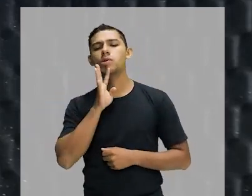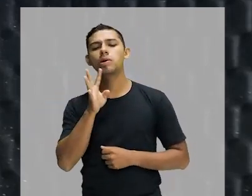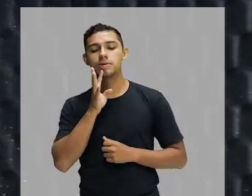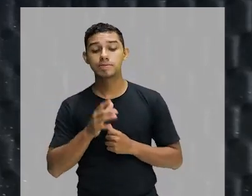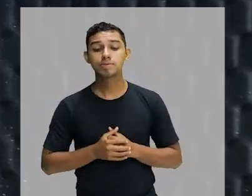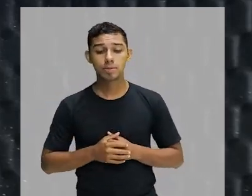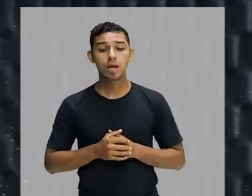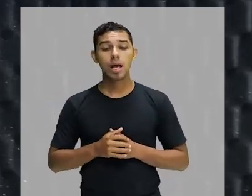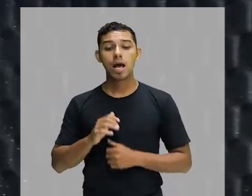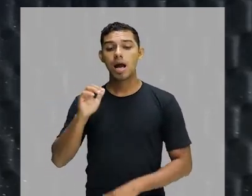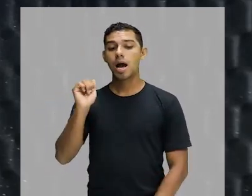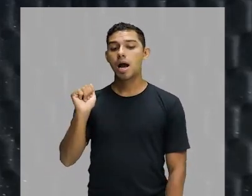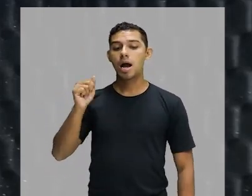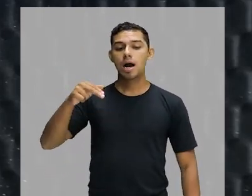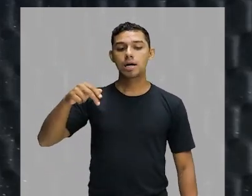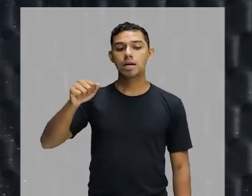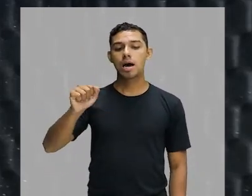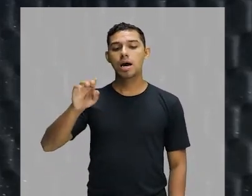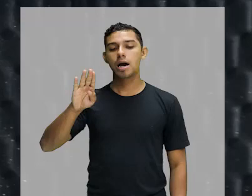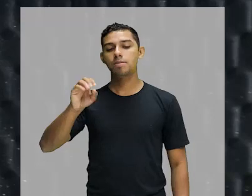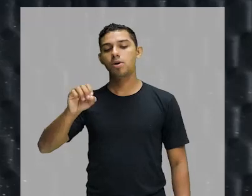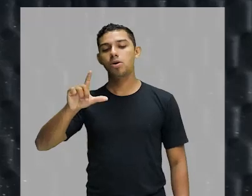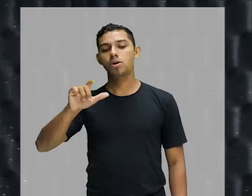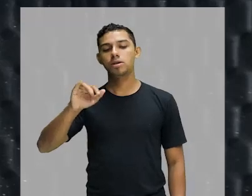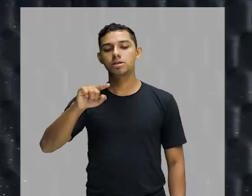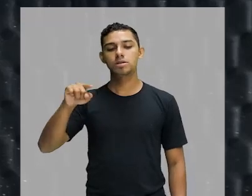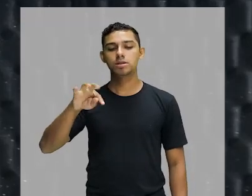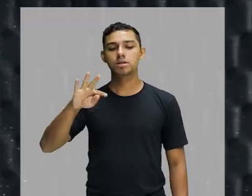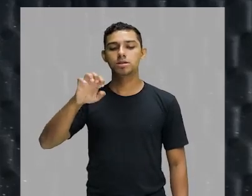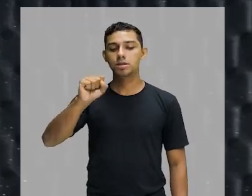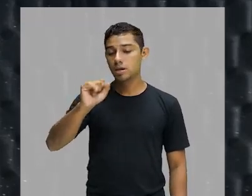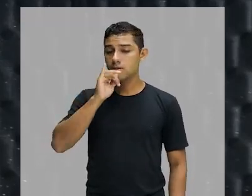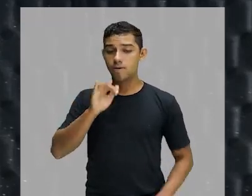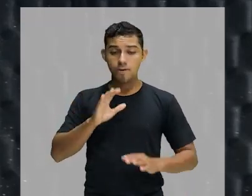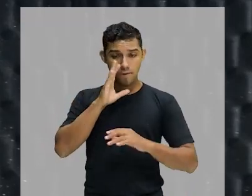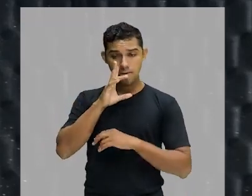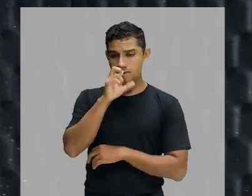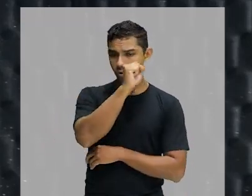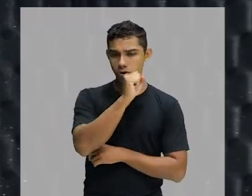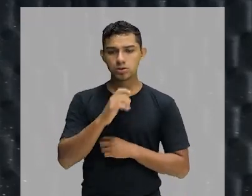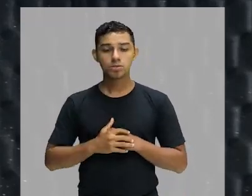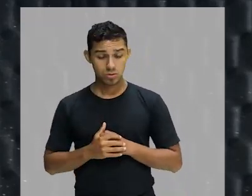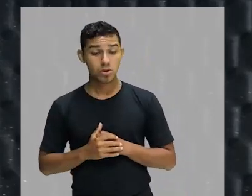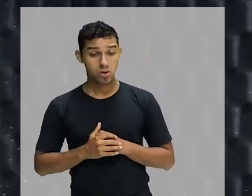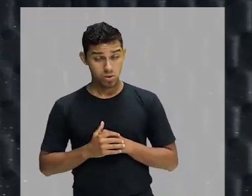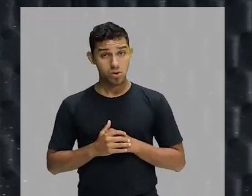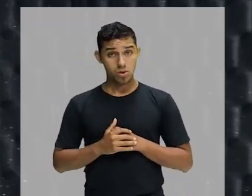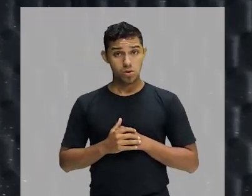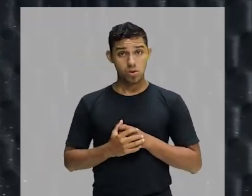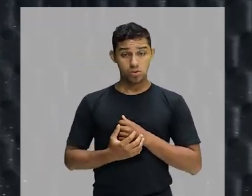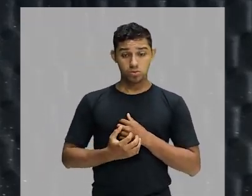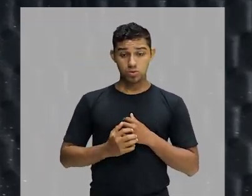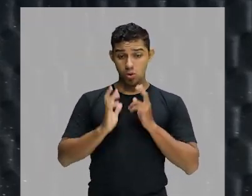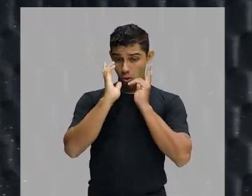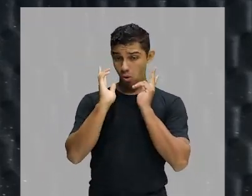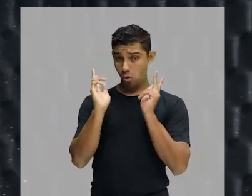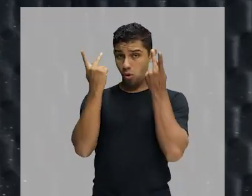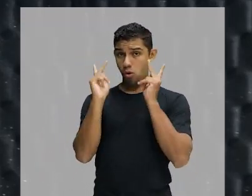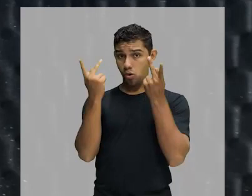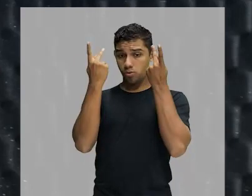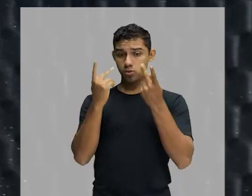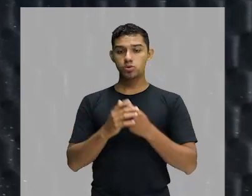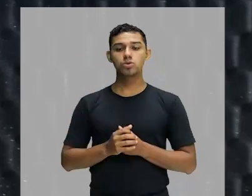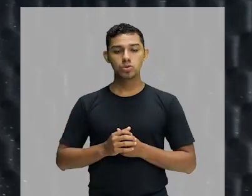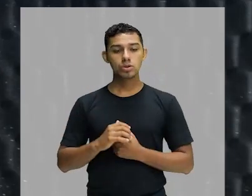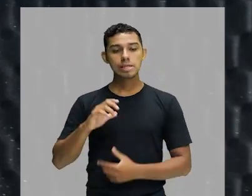os anabolizantes, que é o ganho de massa muscular, o ganho de força. Então, são hormônios sintéticos, mais uma vez aqui, ó,